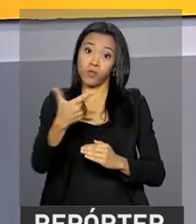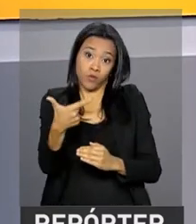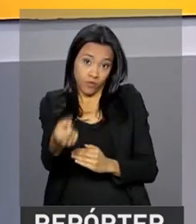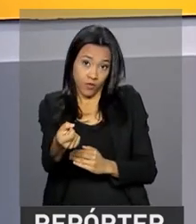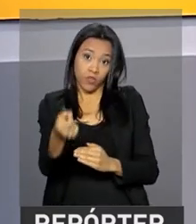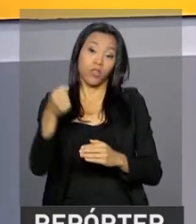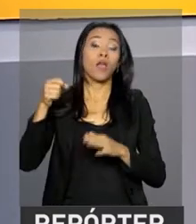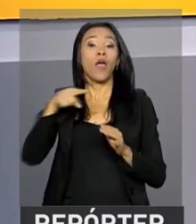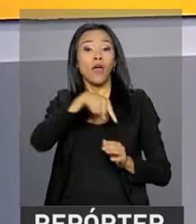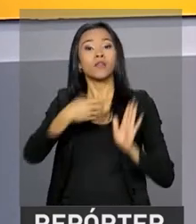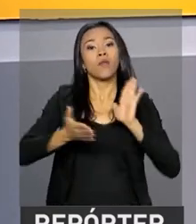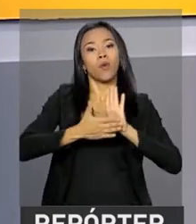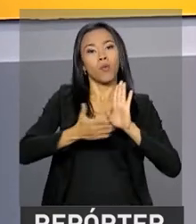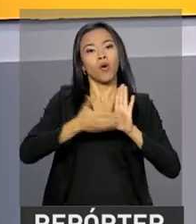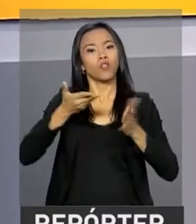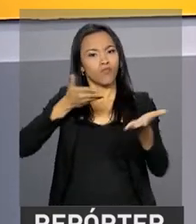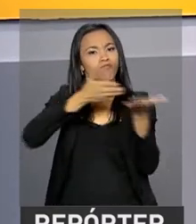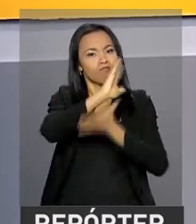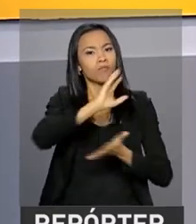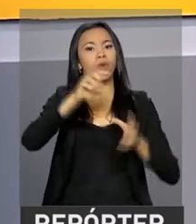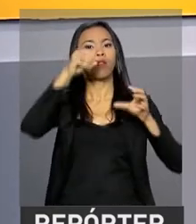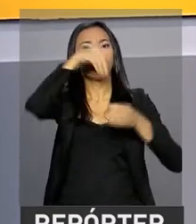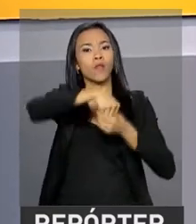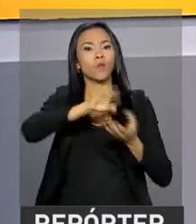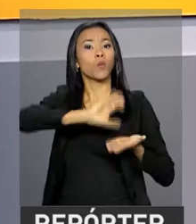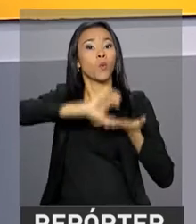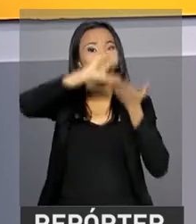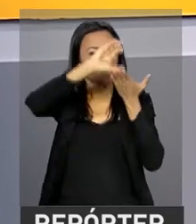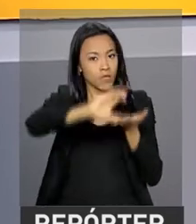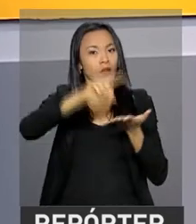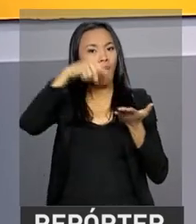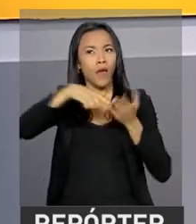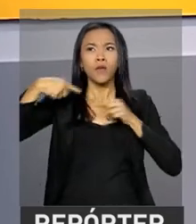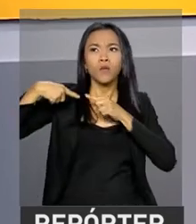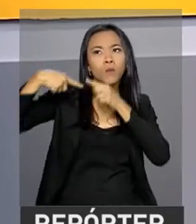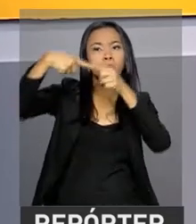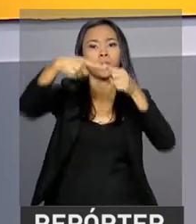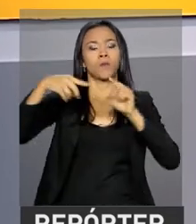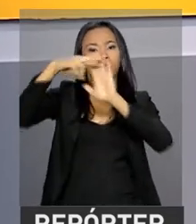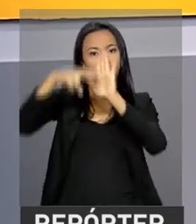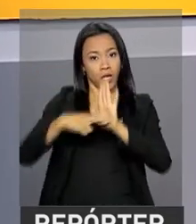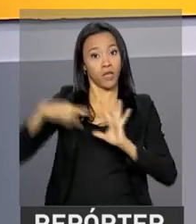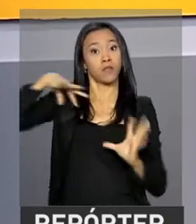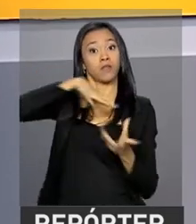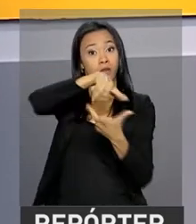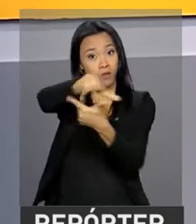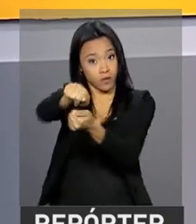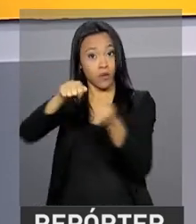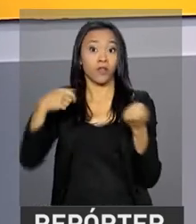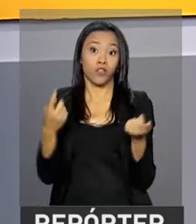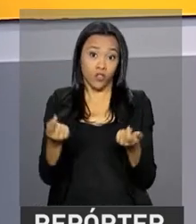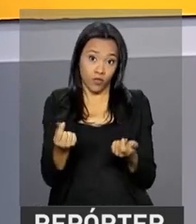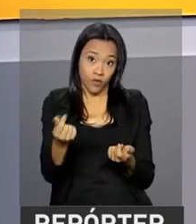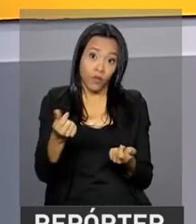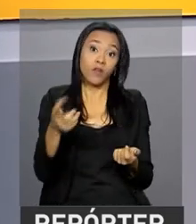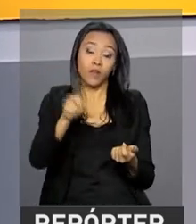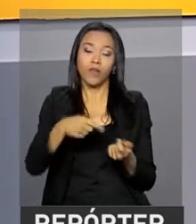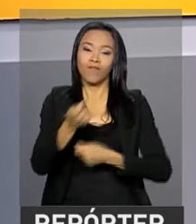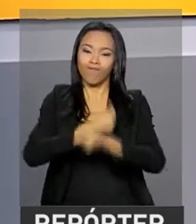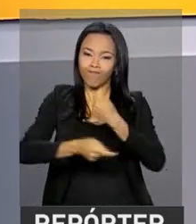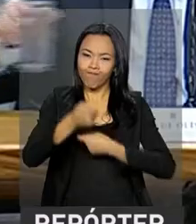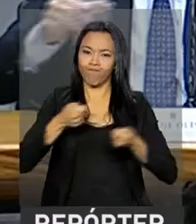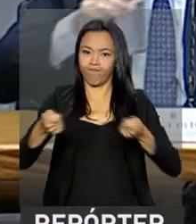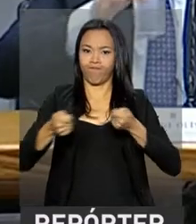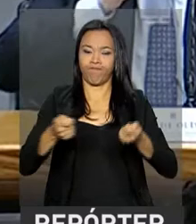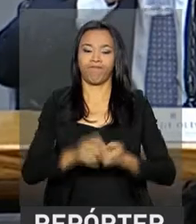medida aprovada pelo conselho monetário nacional se alinha a padrões internacionais e da maior previsibilidade na economia